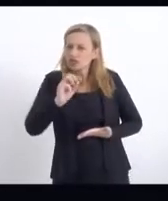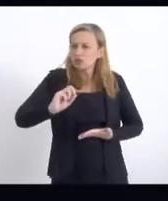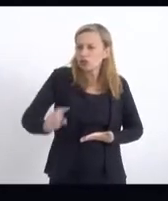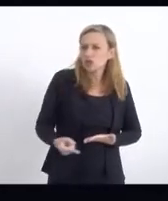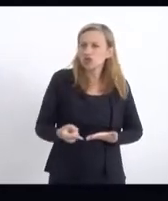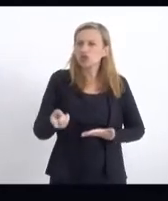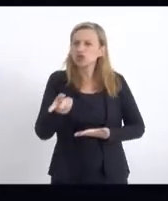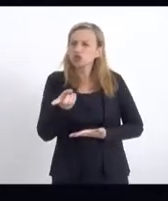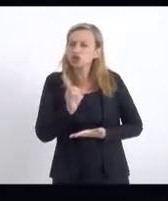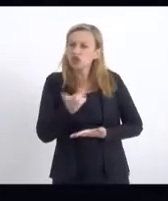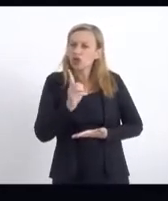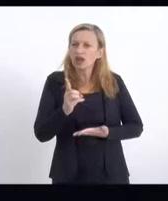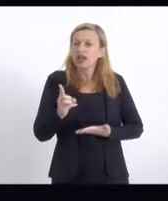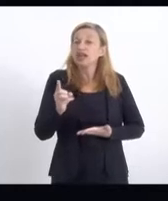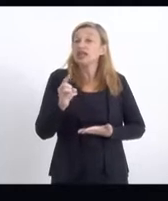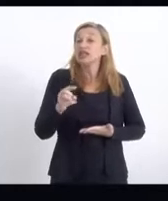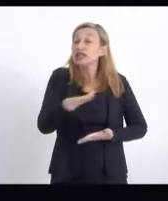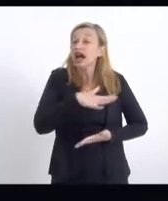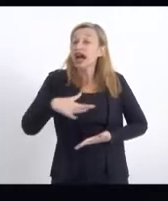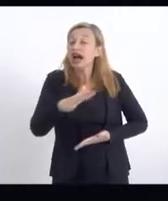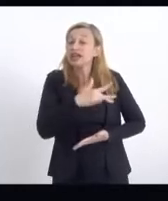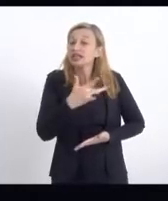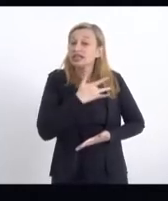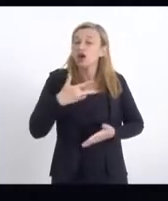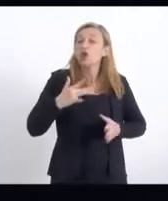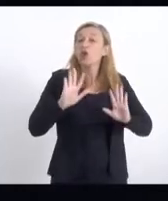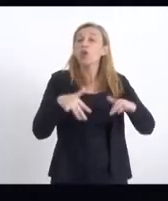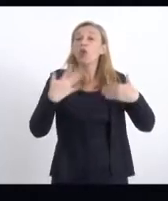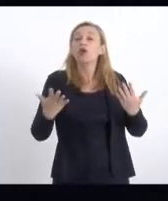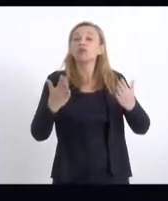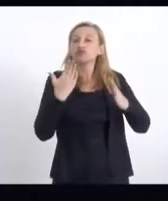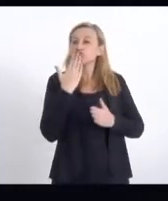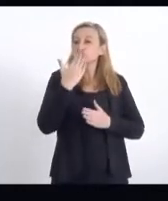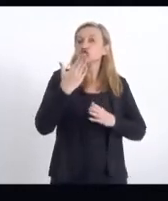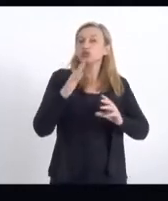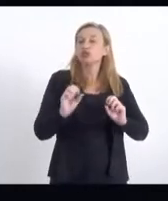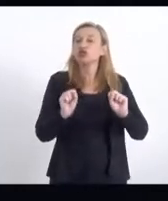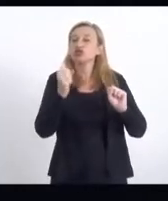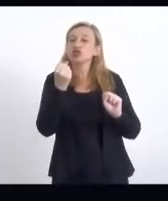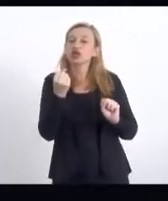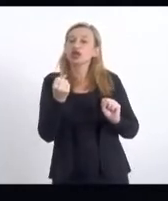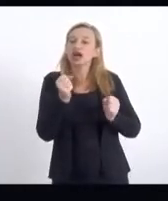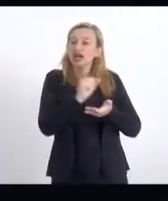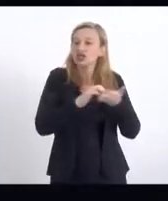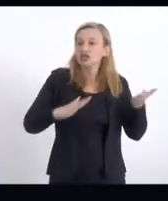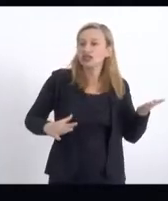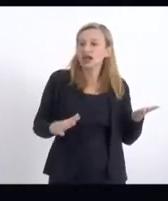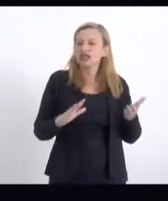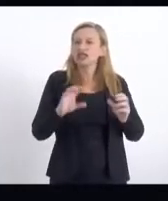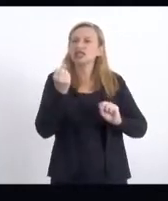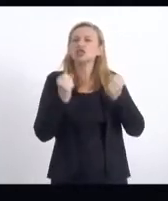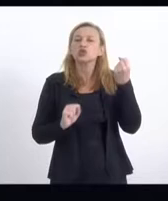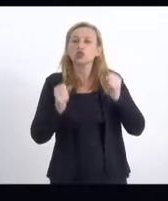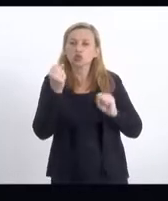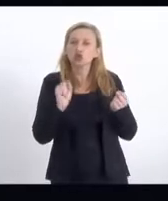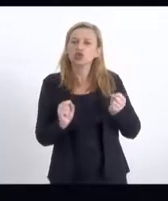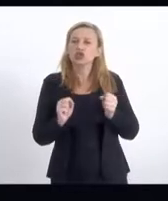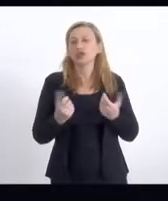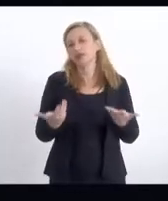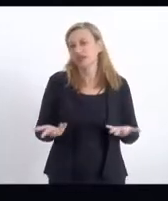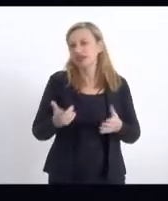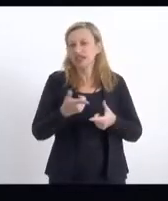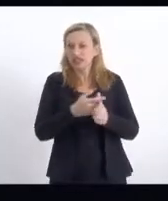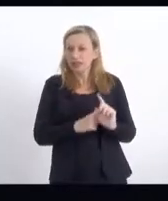saúde. Que tipo de atividade de indústria que a gente pode trazer para cá para não ficar dependendo de respirador do exterior? Então, eu acho que é isso. Eu acho